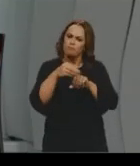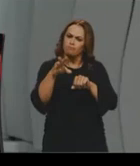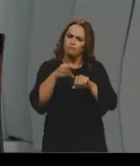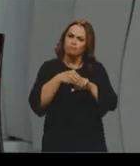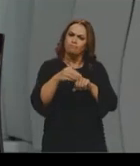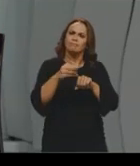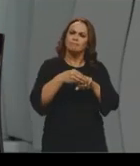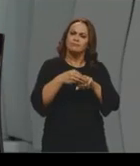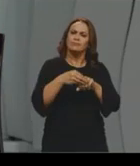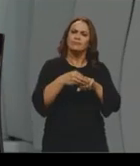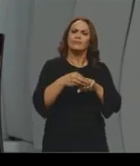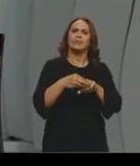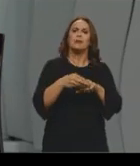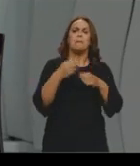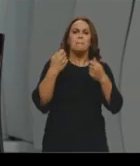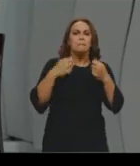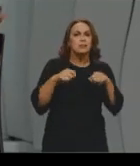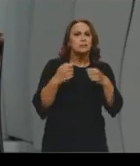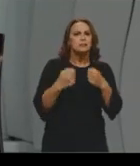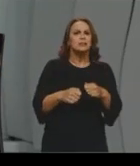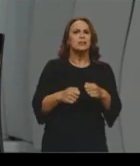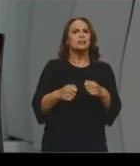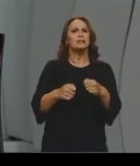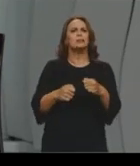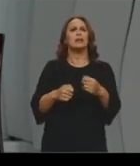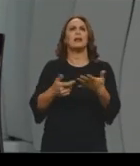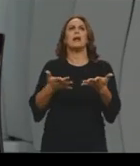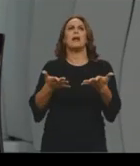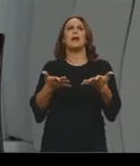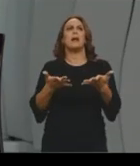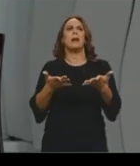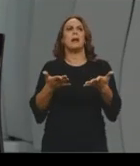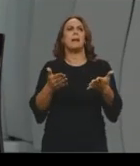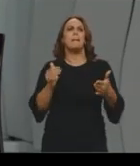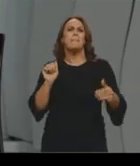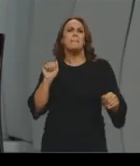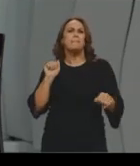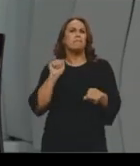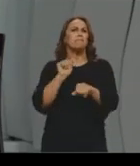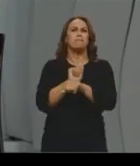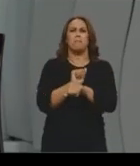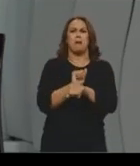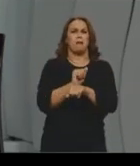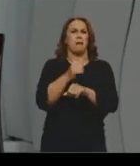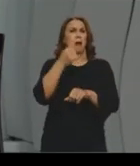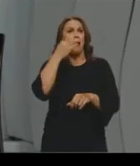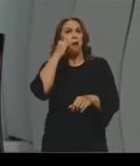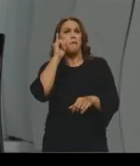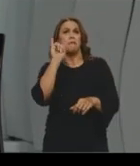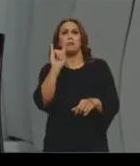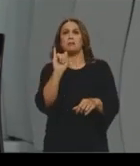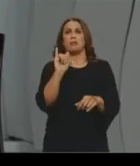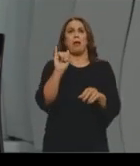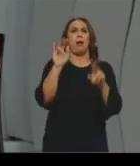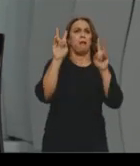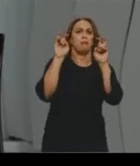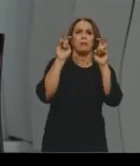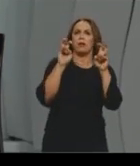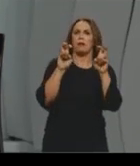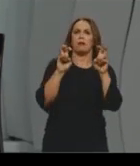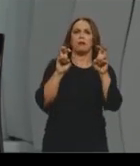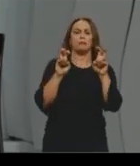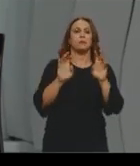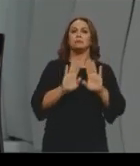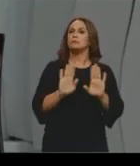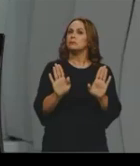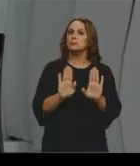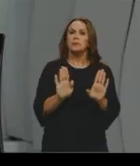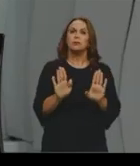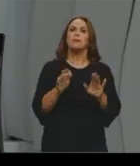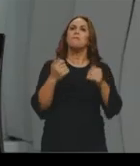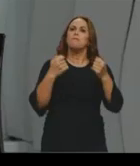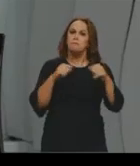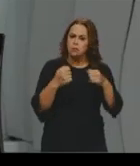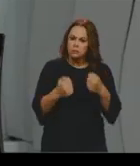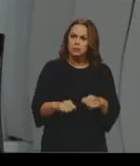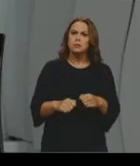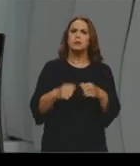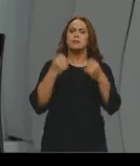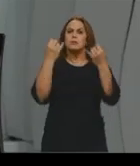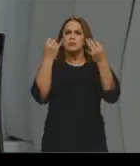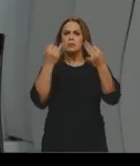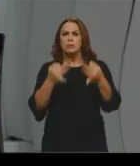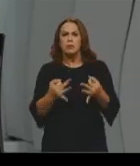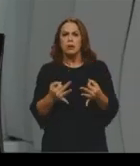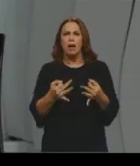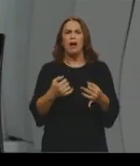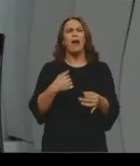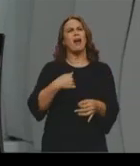com barreiras, aquela questão de evitar, tratar, eu não sei muito, então eu não vou falar sobre isso, né? Enquanto, na verdade, a gente tem que falar, eu não sei muito, então eu